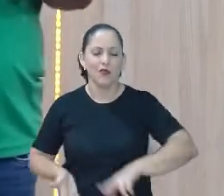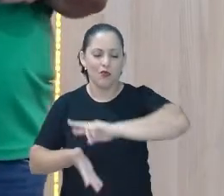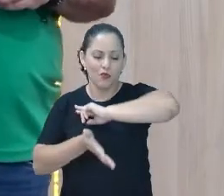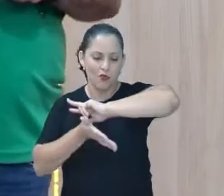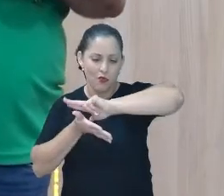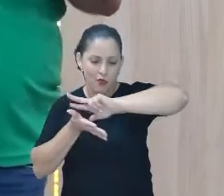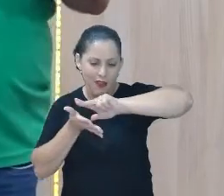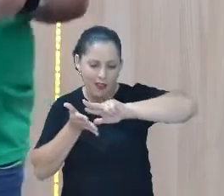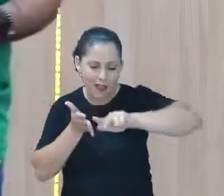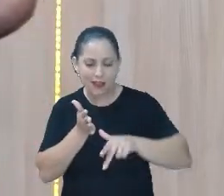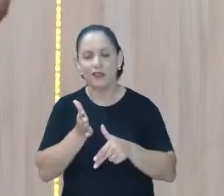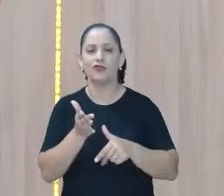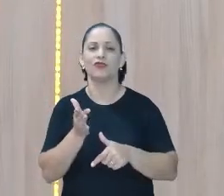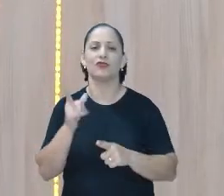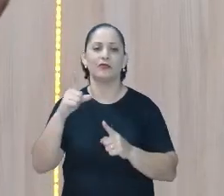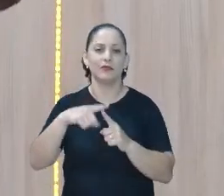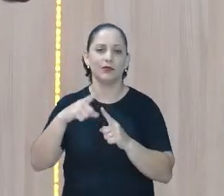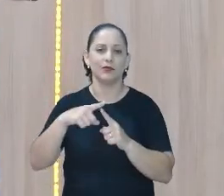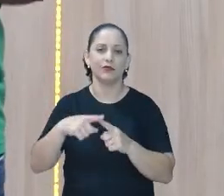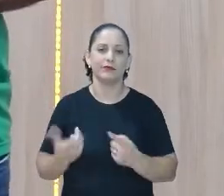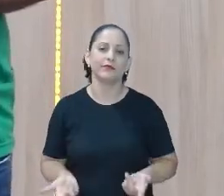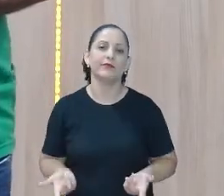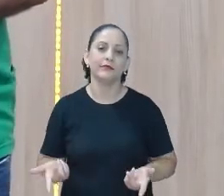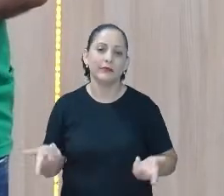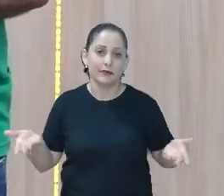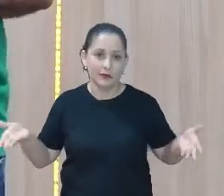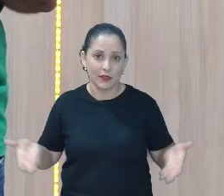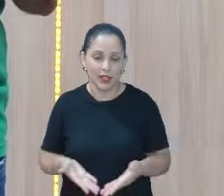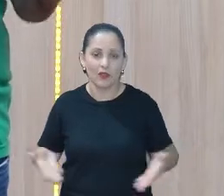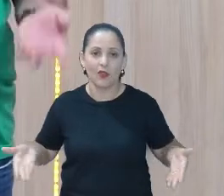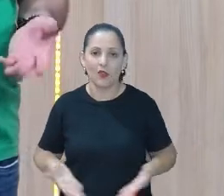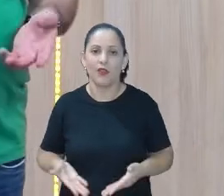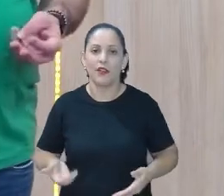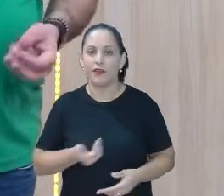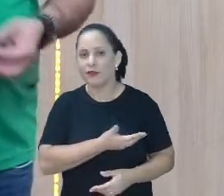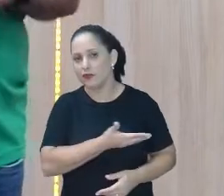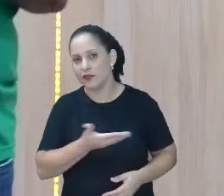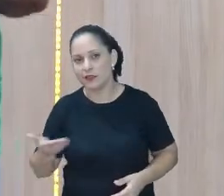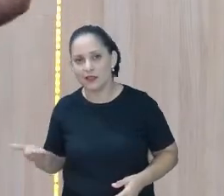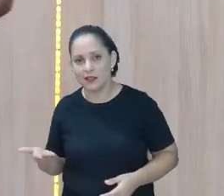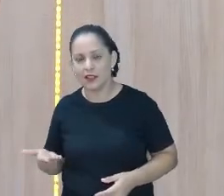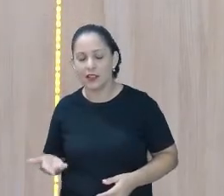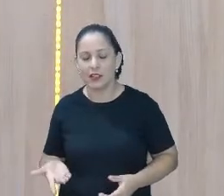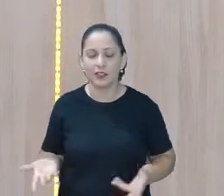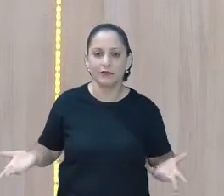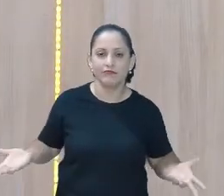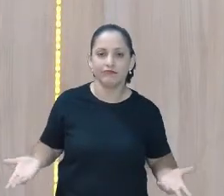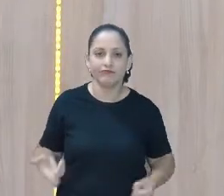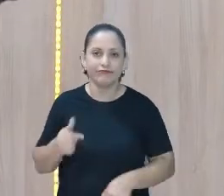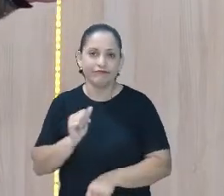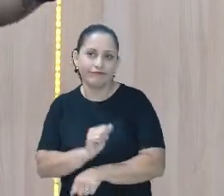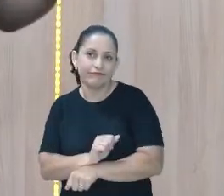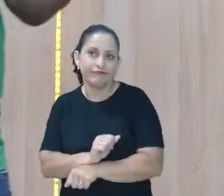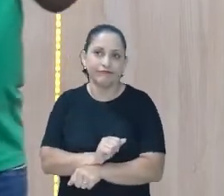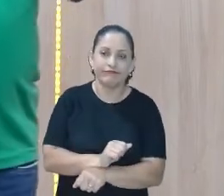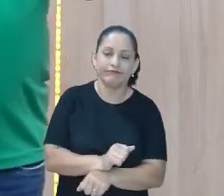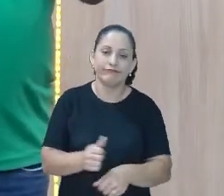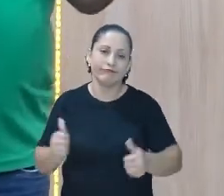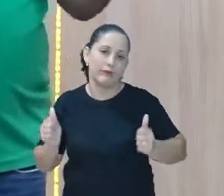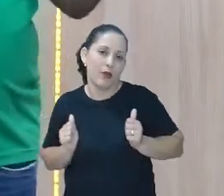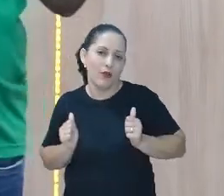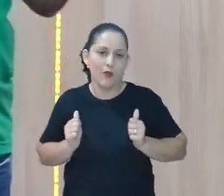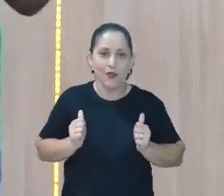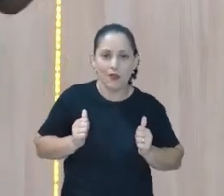aí de você assistir às nossas aulas, e nesse sentido, você só não assiste e fica aí, né, de